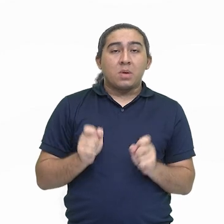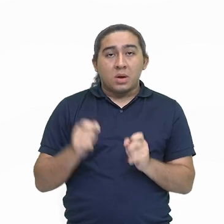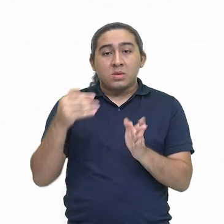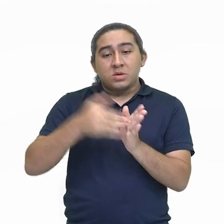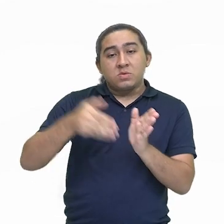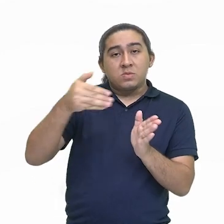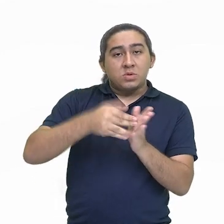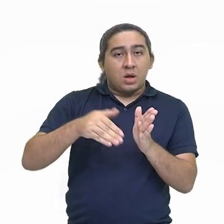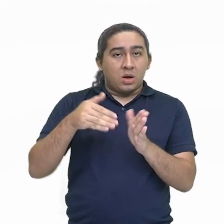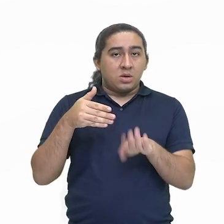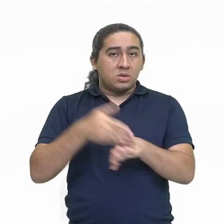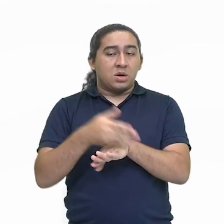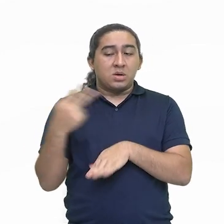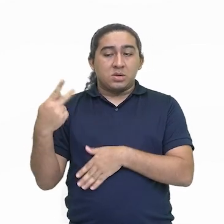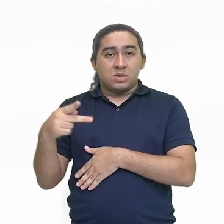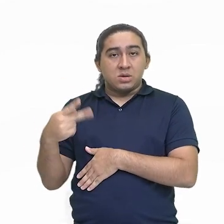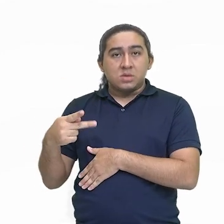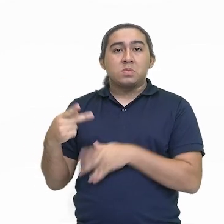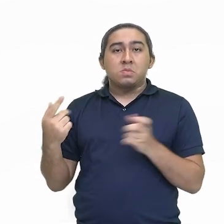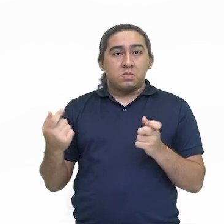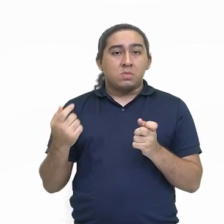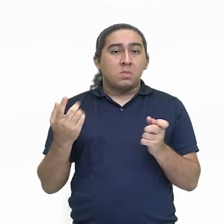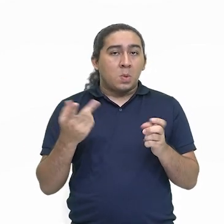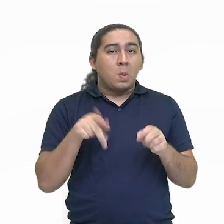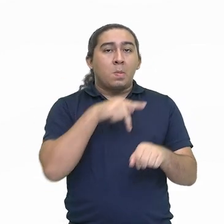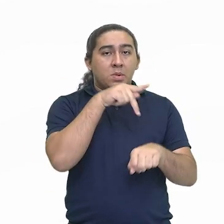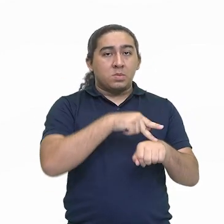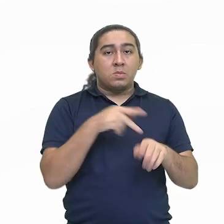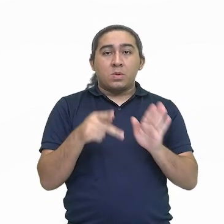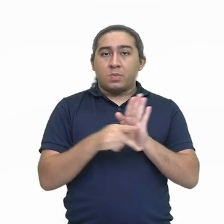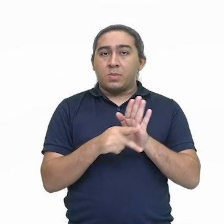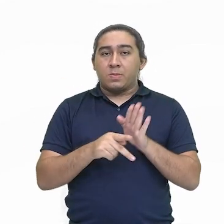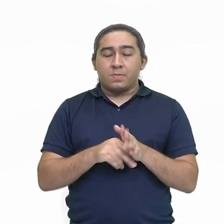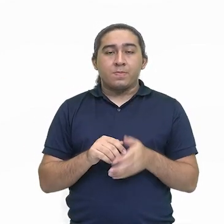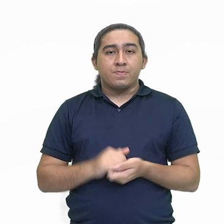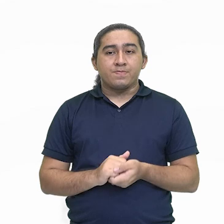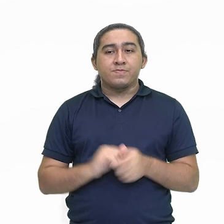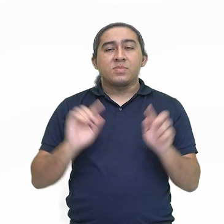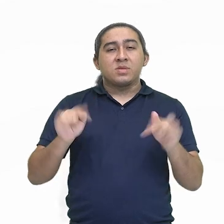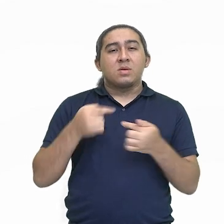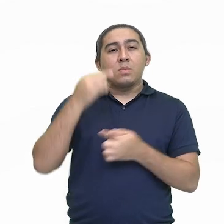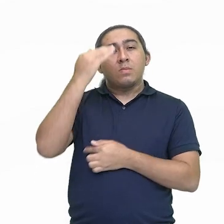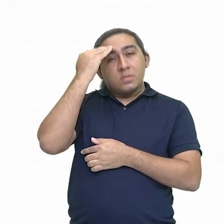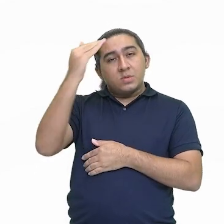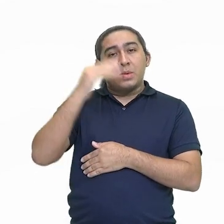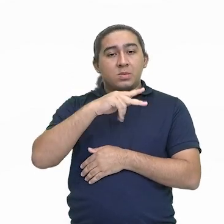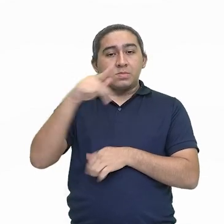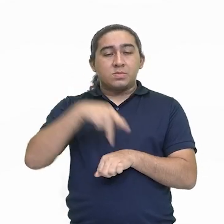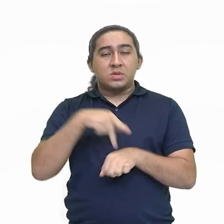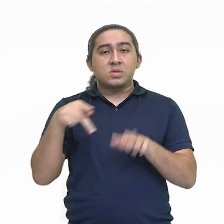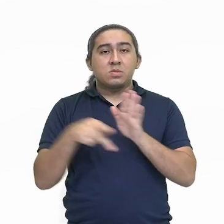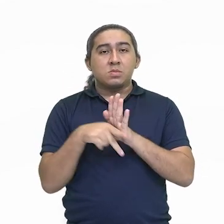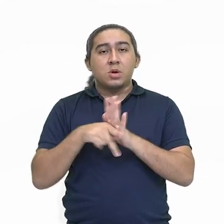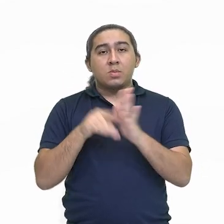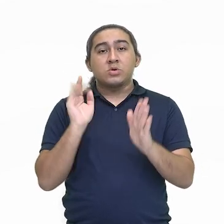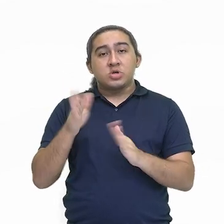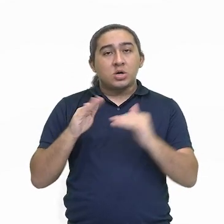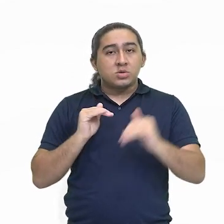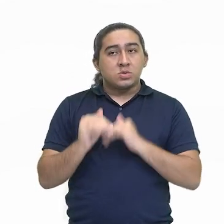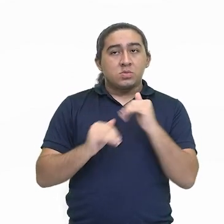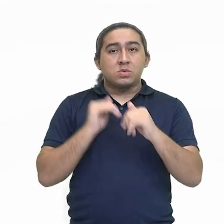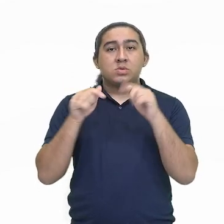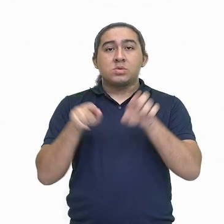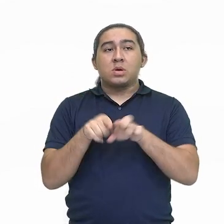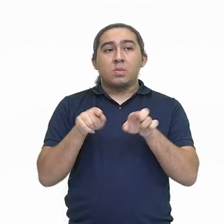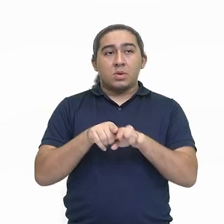a entrada dos imigrantes para aqueles países. E o grande desafio entre os países mais desenvolvidos, né,